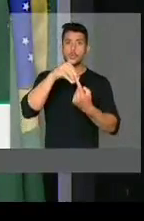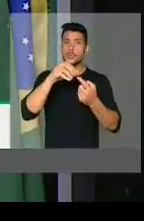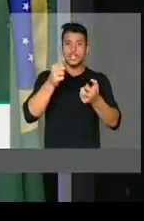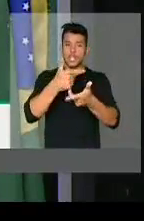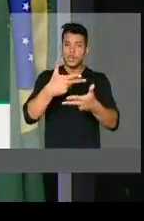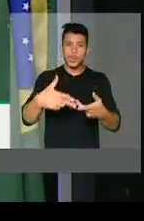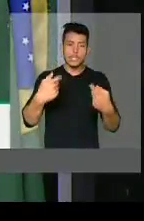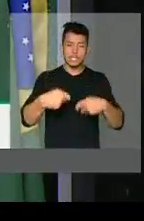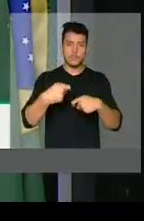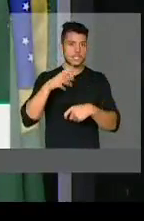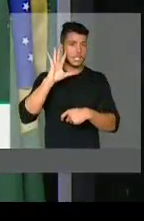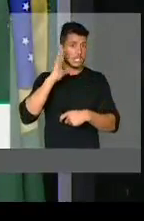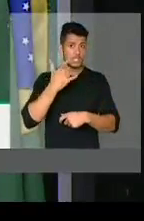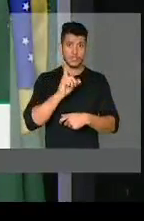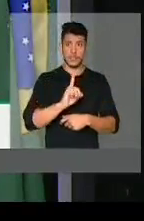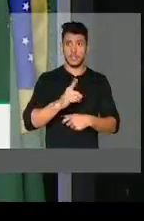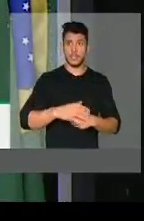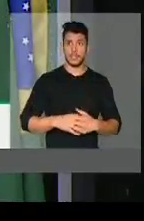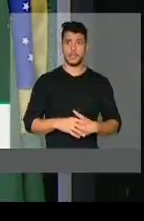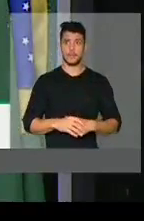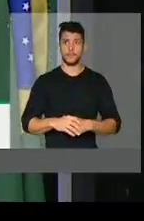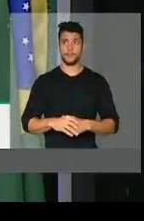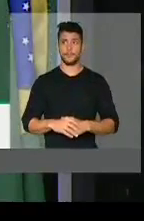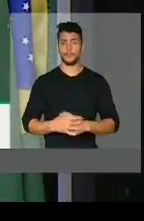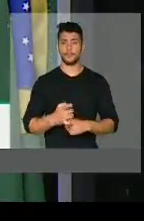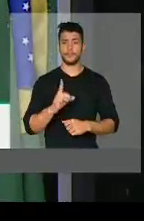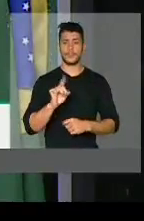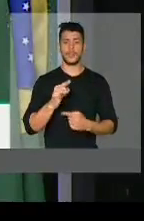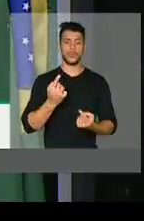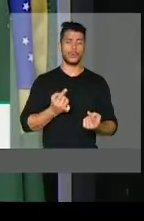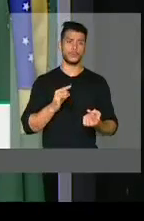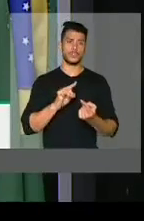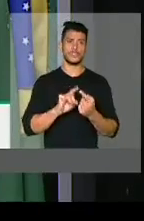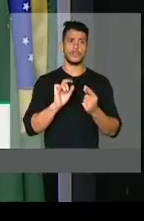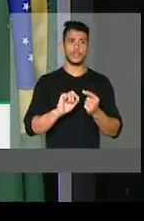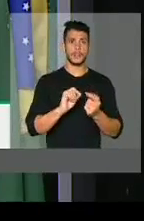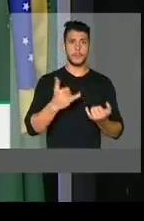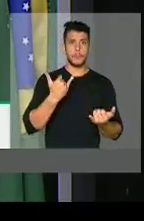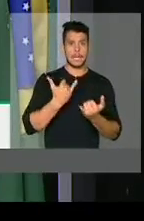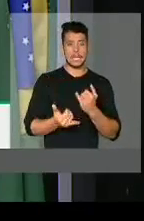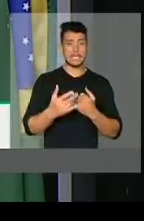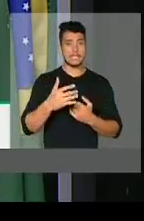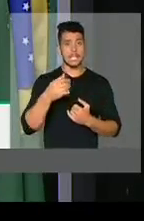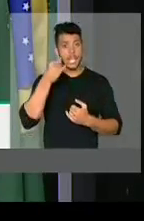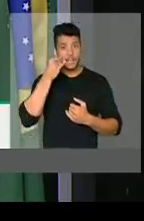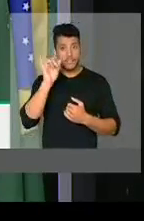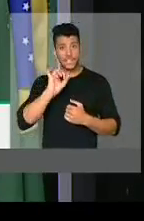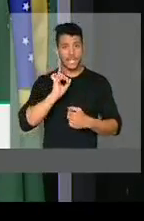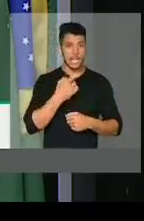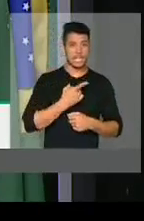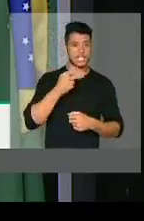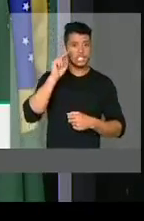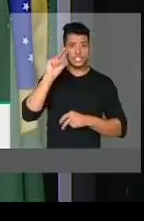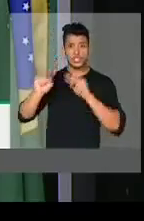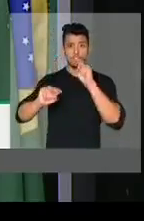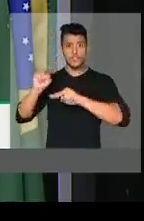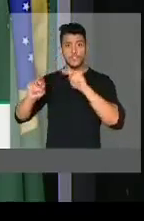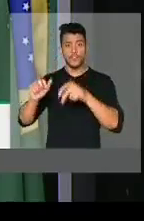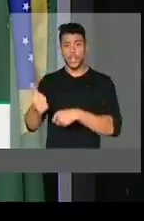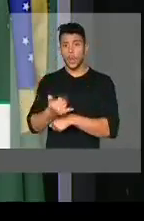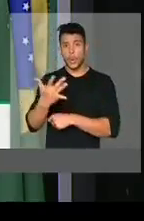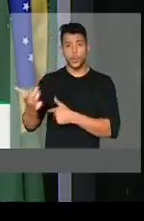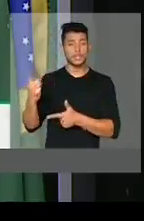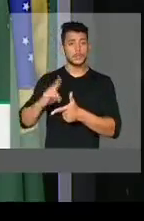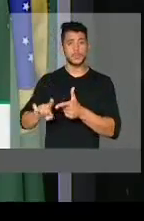gelatinosa, cujo efeito deletério seja o de desviar os nossos olhos dos outros muitos e urgentes problemas